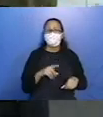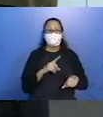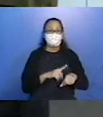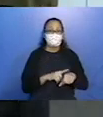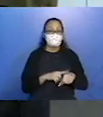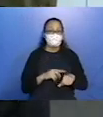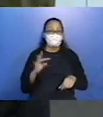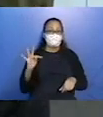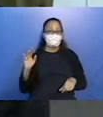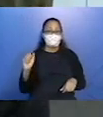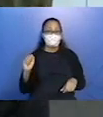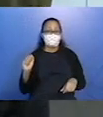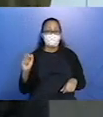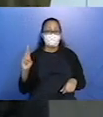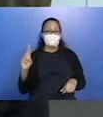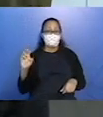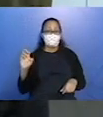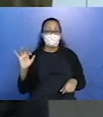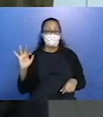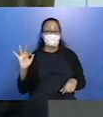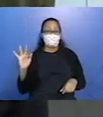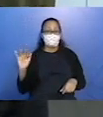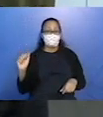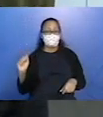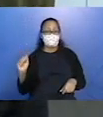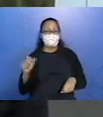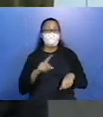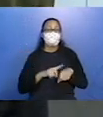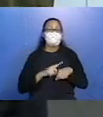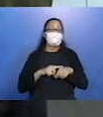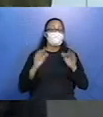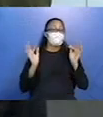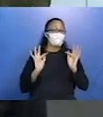Hora da tarefa. Hora tão feliz.